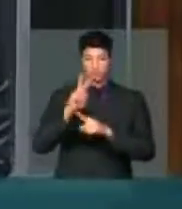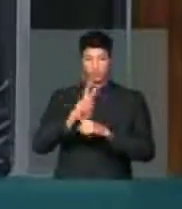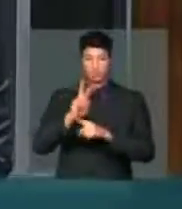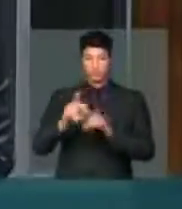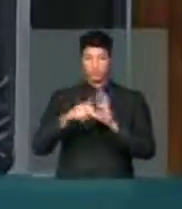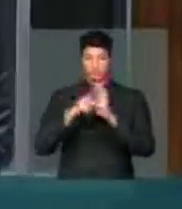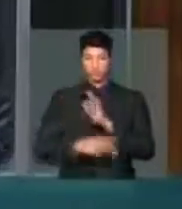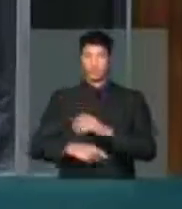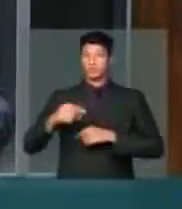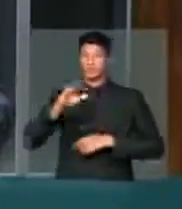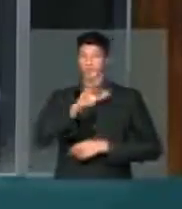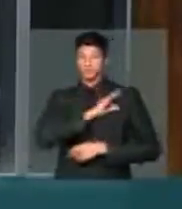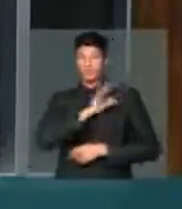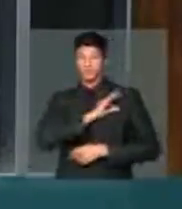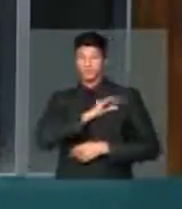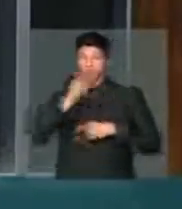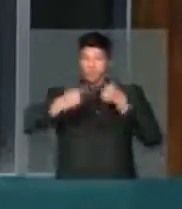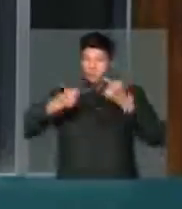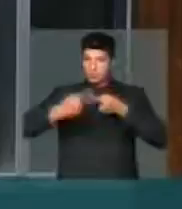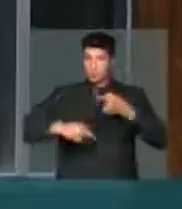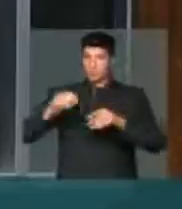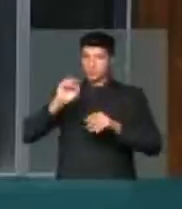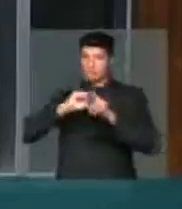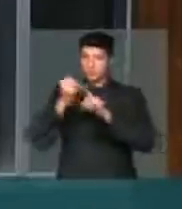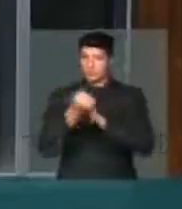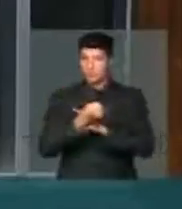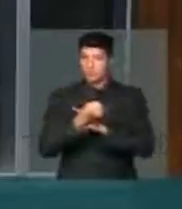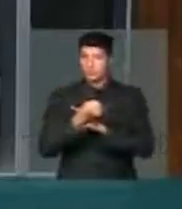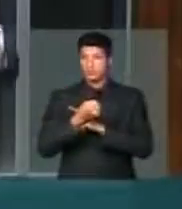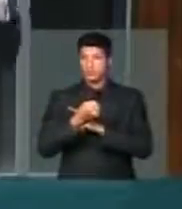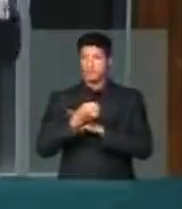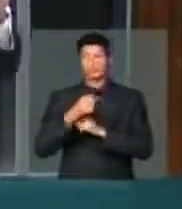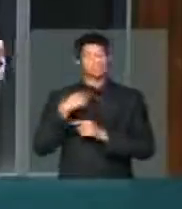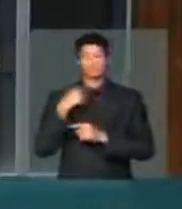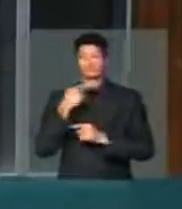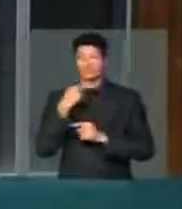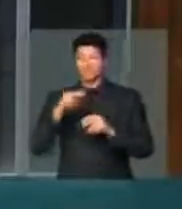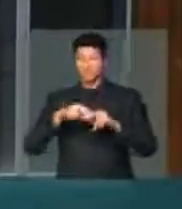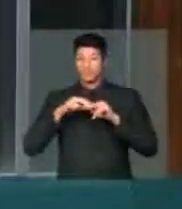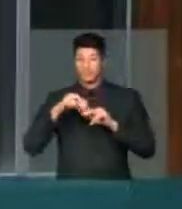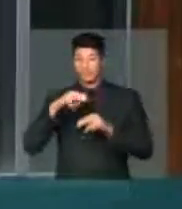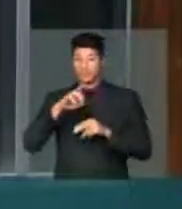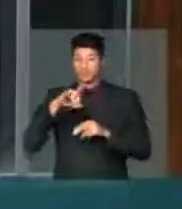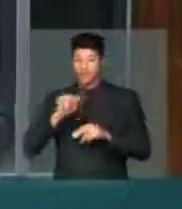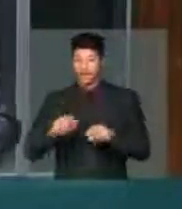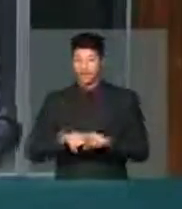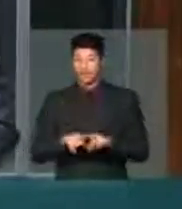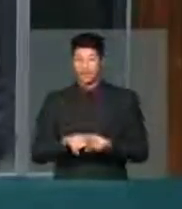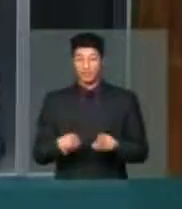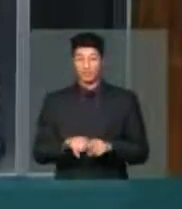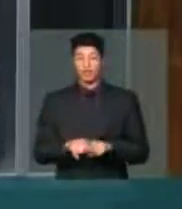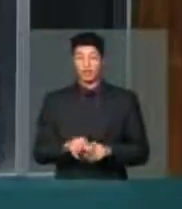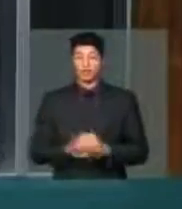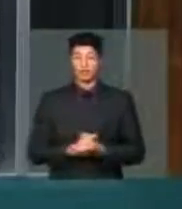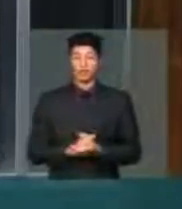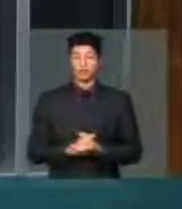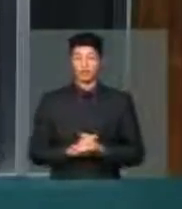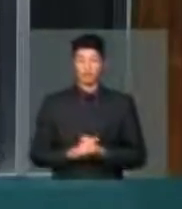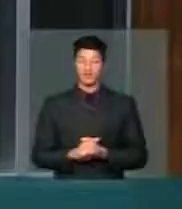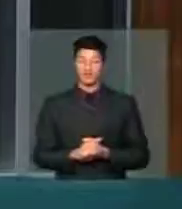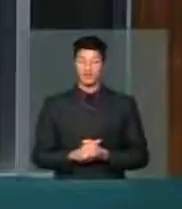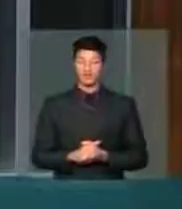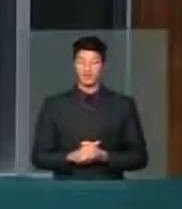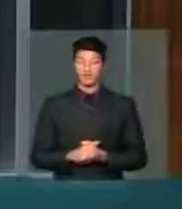Defensoria, nas políticas sociais dos governos. Não com medidas desse tipo, que joga o futuro da